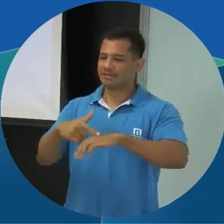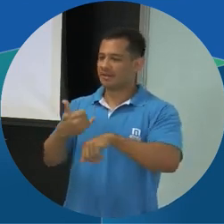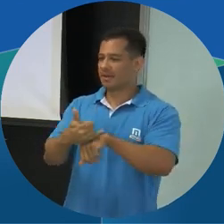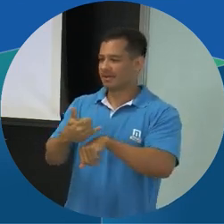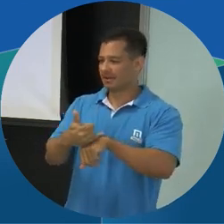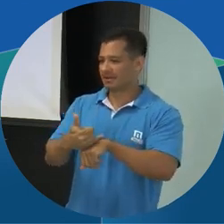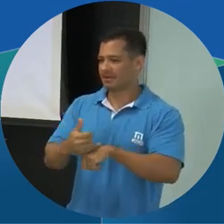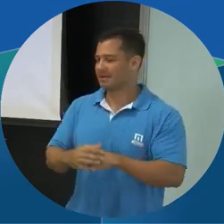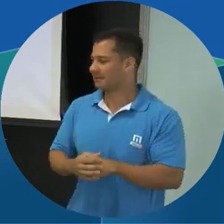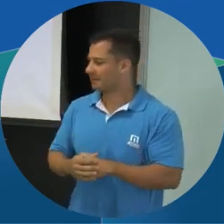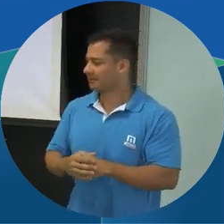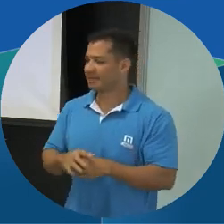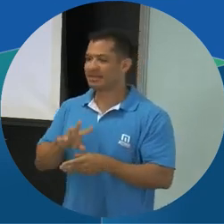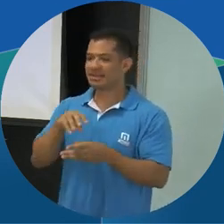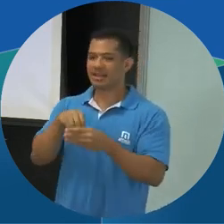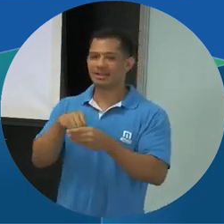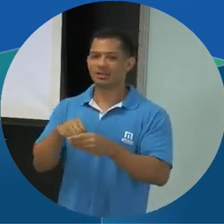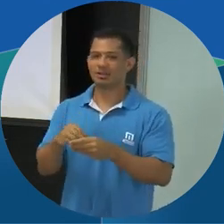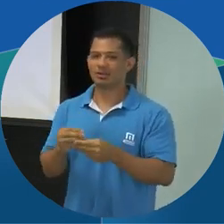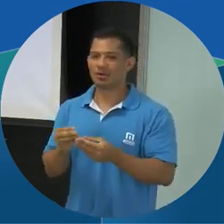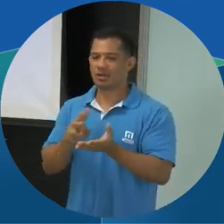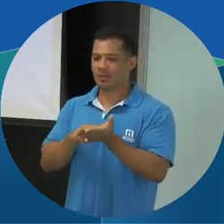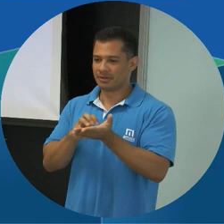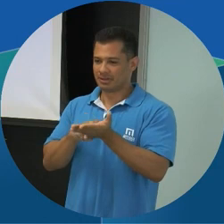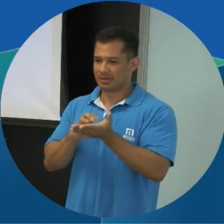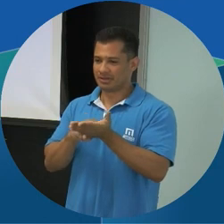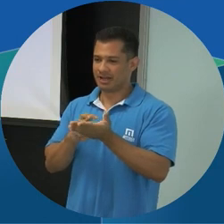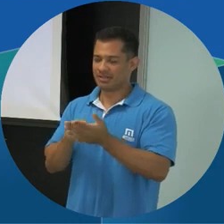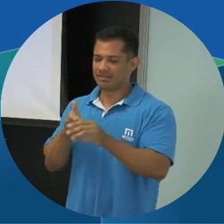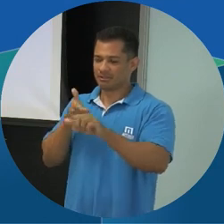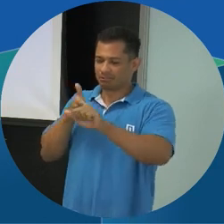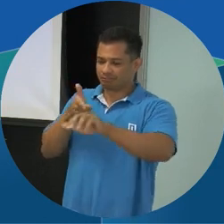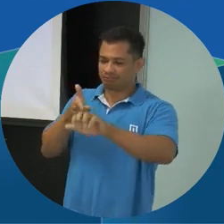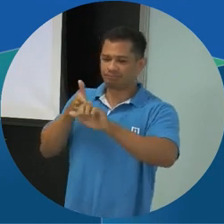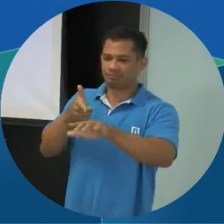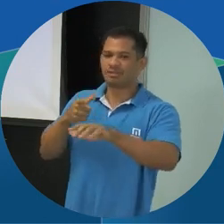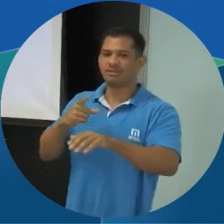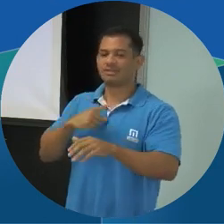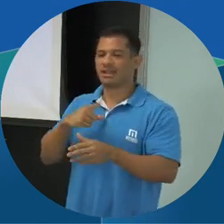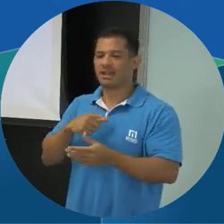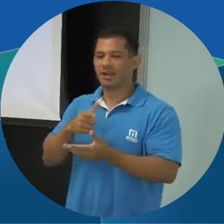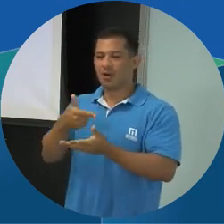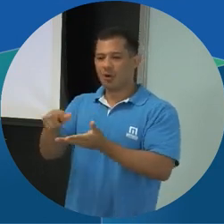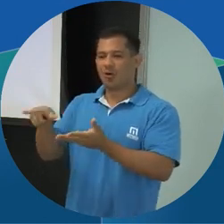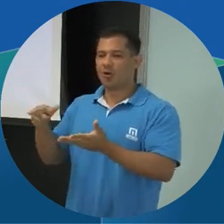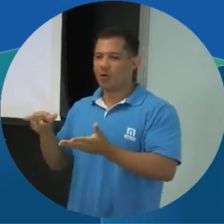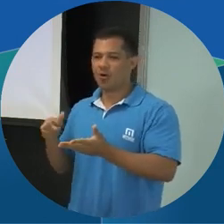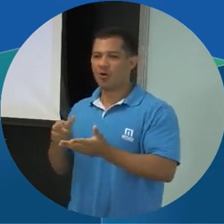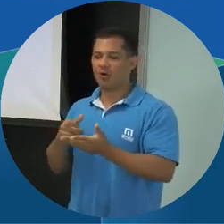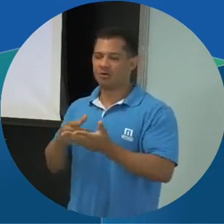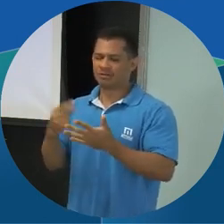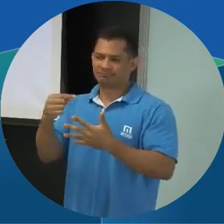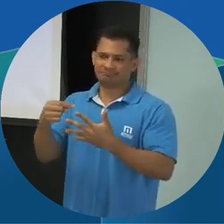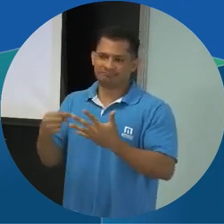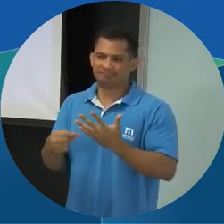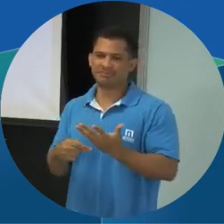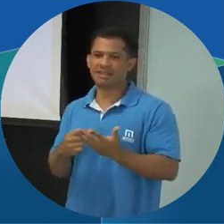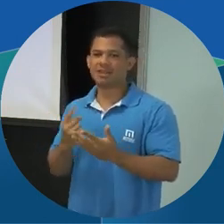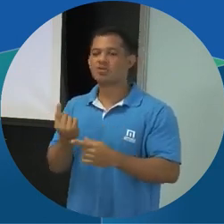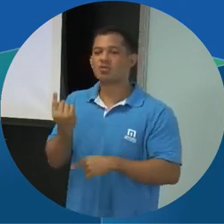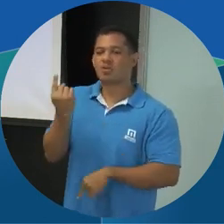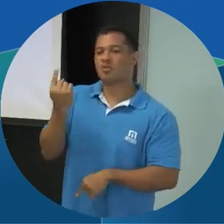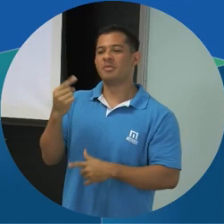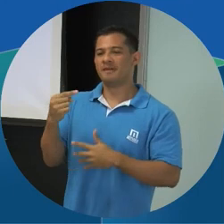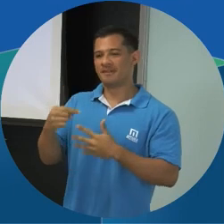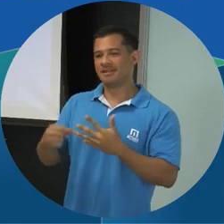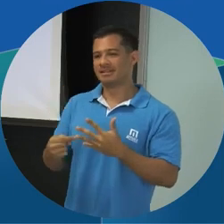Dentro dessa modalidade de hidrojateamento, né, a gente tem muitas outras variâncias, e uma dessas variâncias